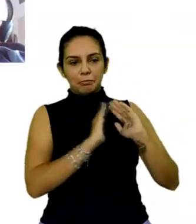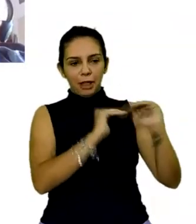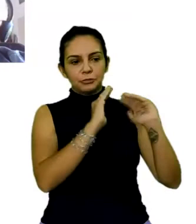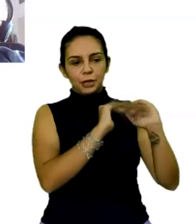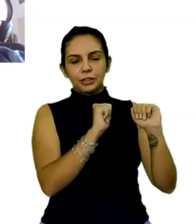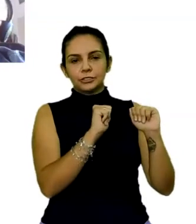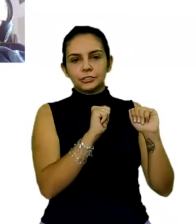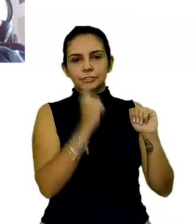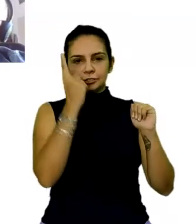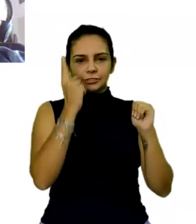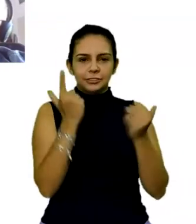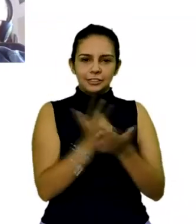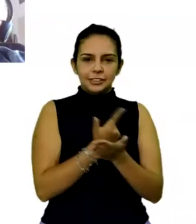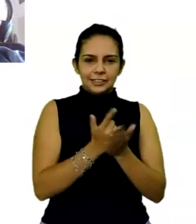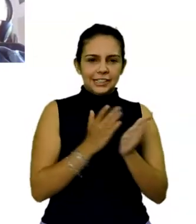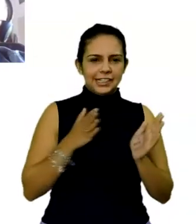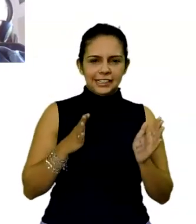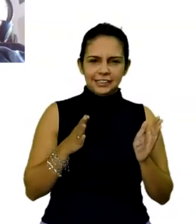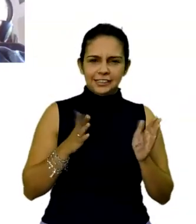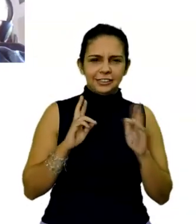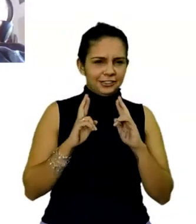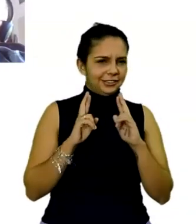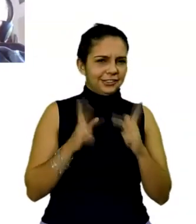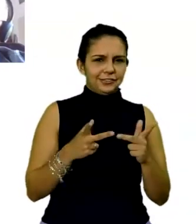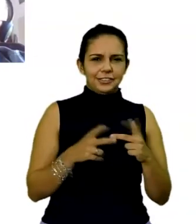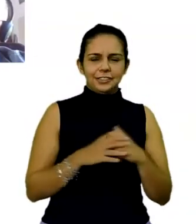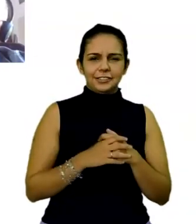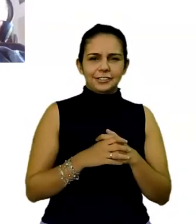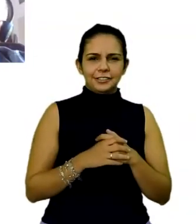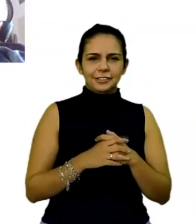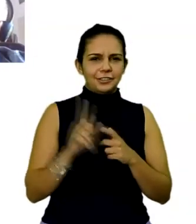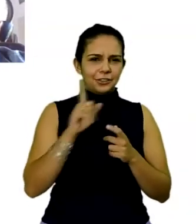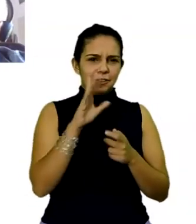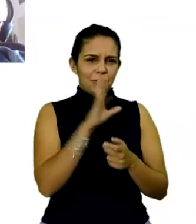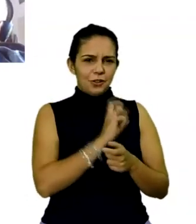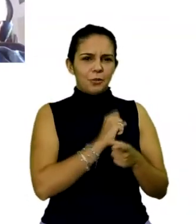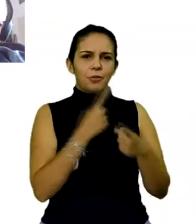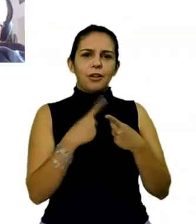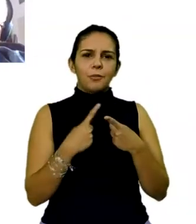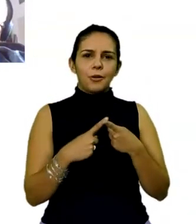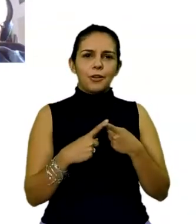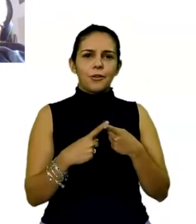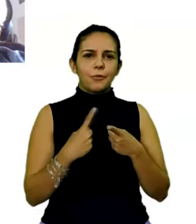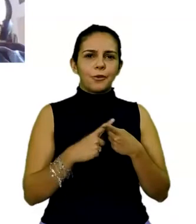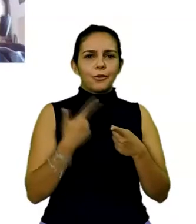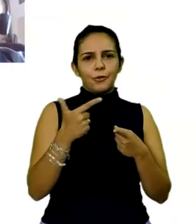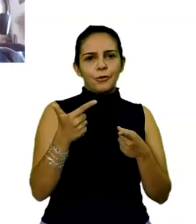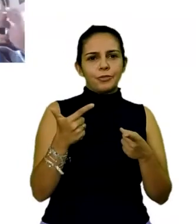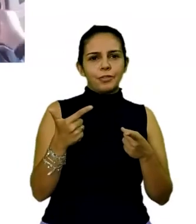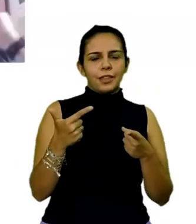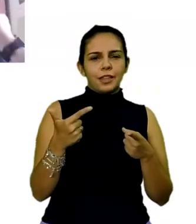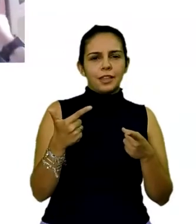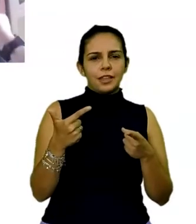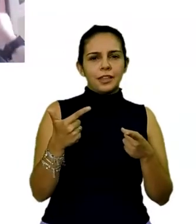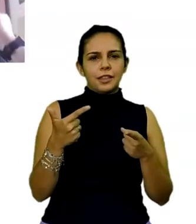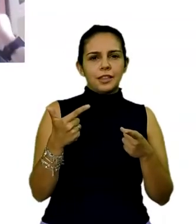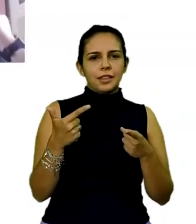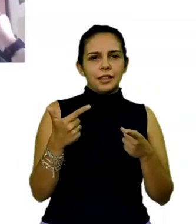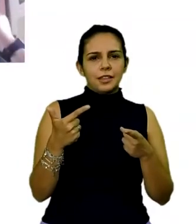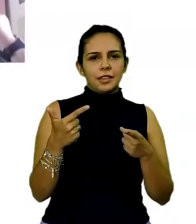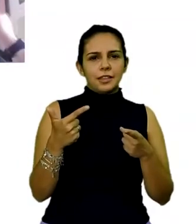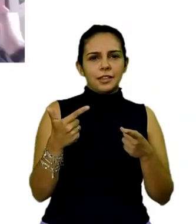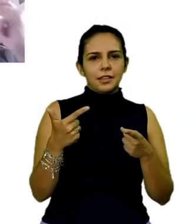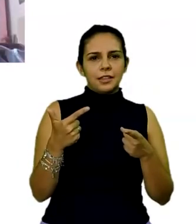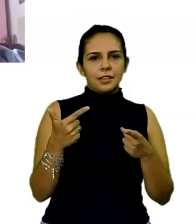num formato tão esquisito que a gente não gostou. Mas por quê? Porque não havia espaço